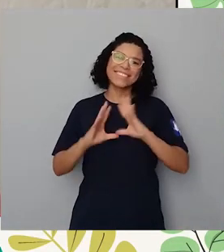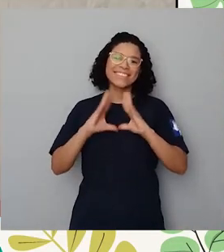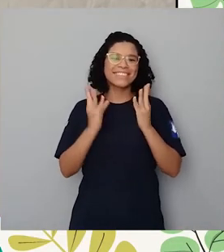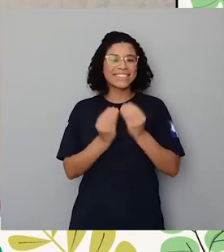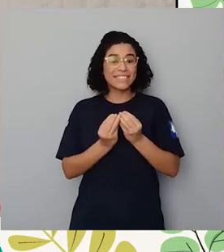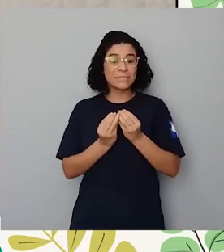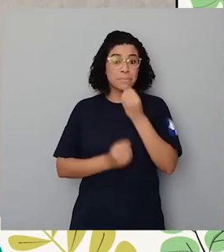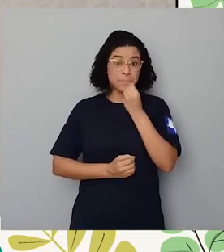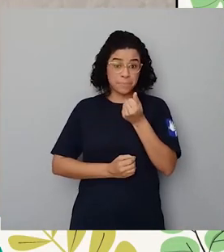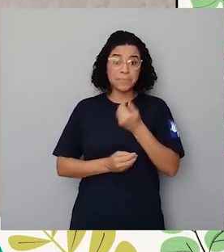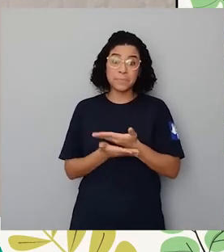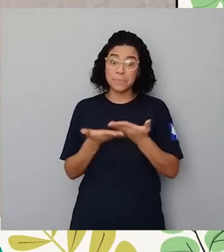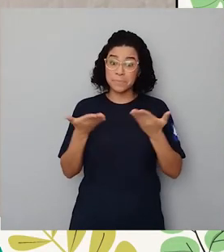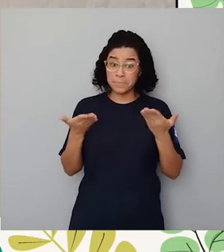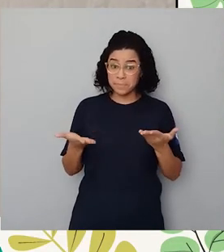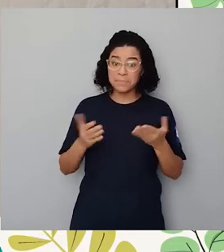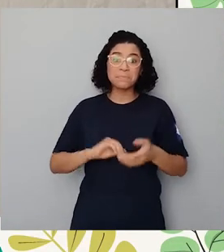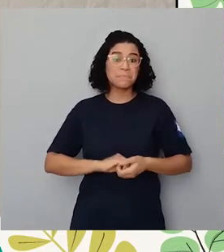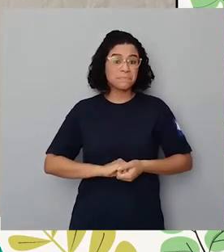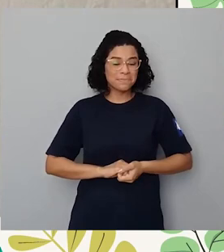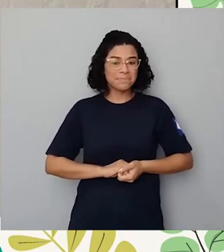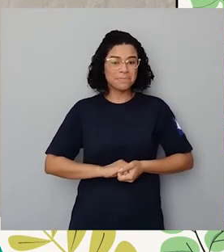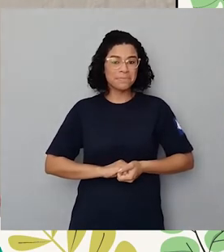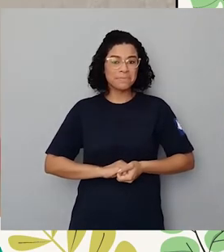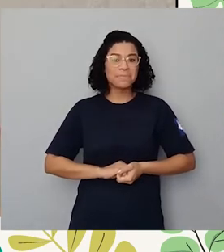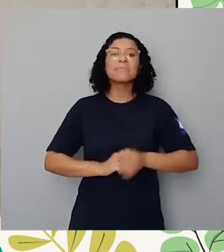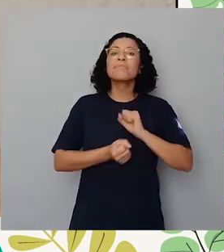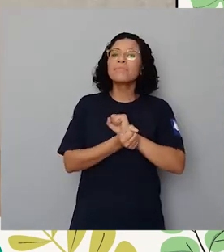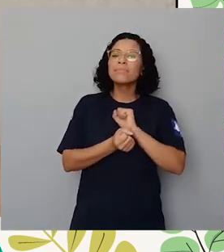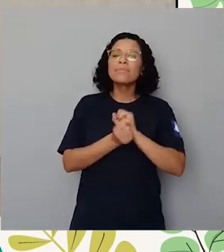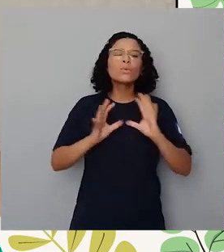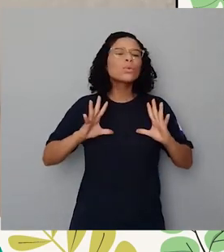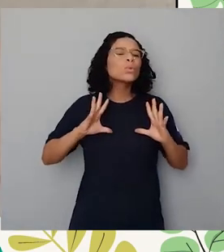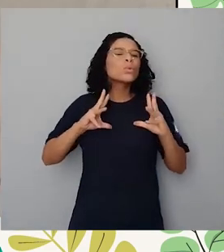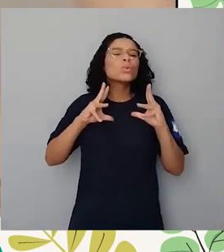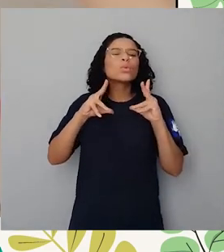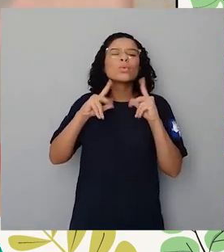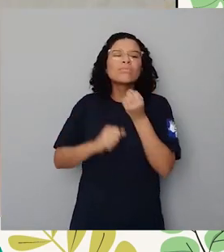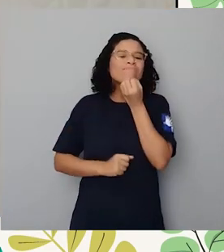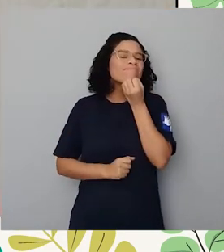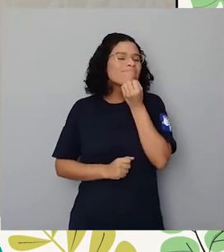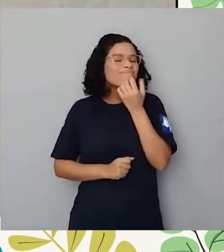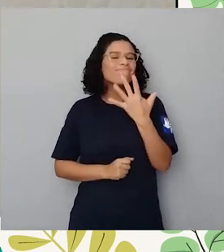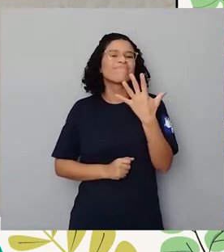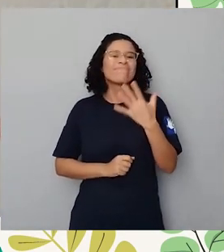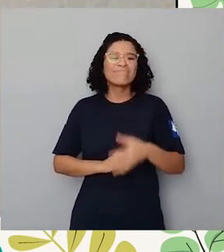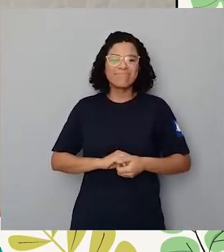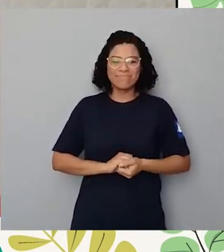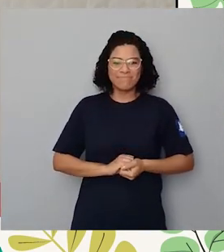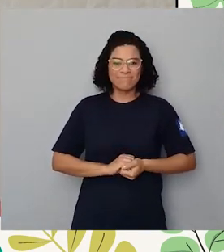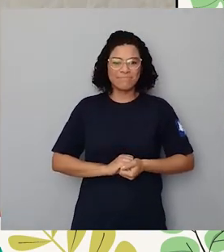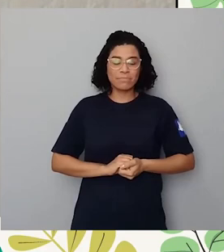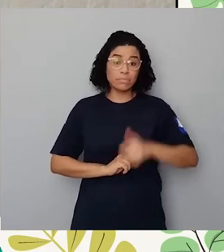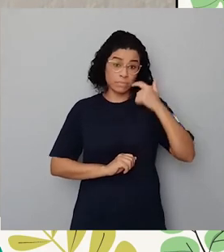crianças! Olá, famílias! Tudo bem com vocês? Eu espero que estejam todos e todas muito